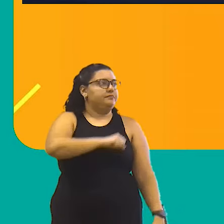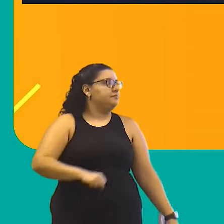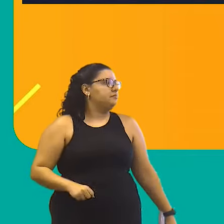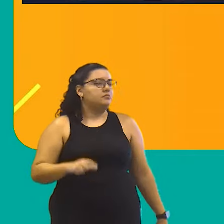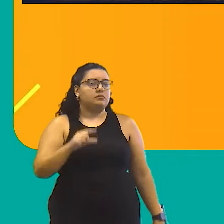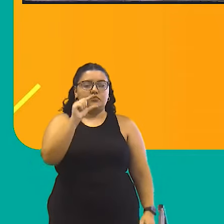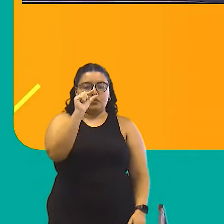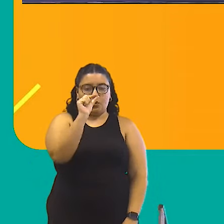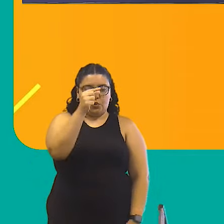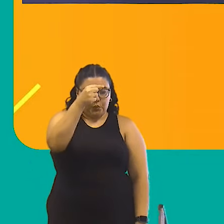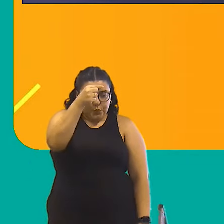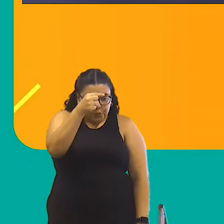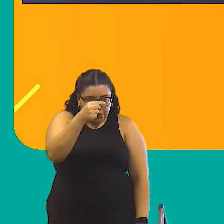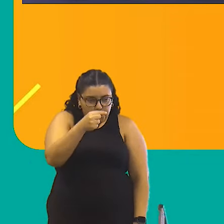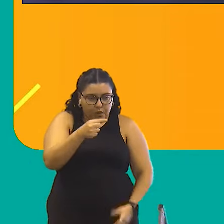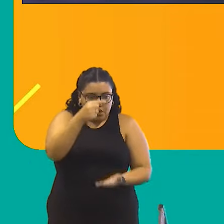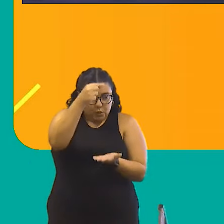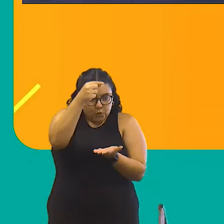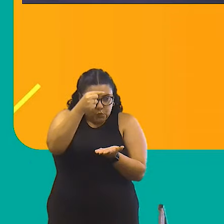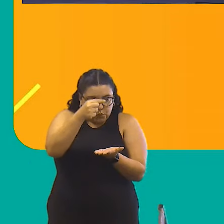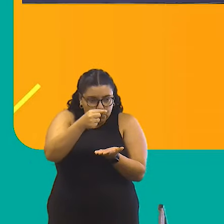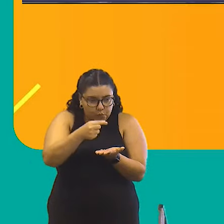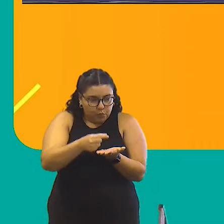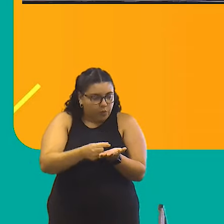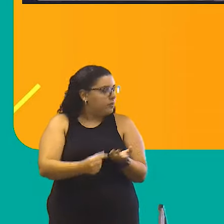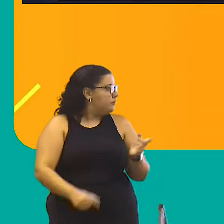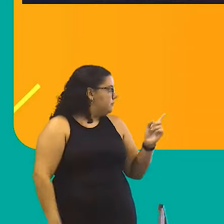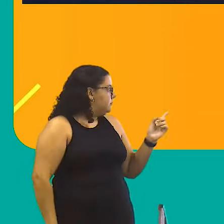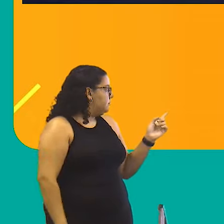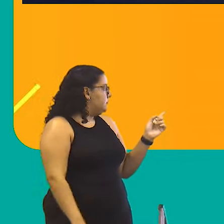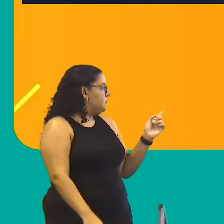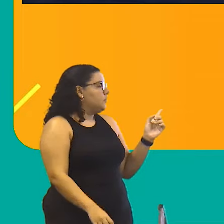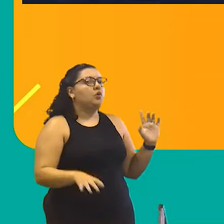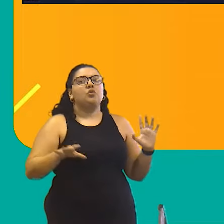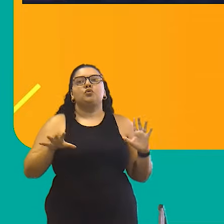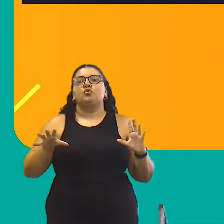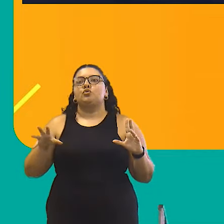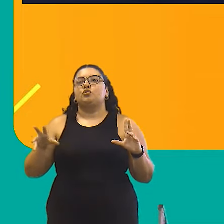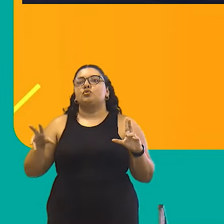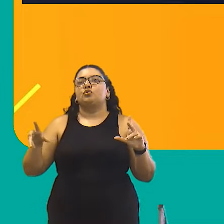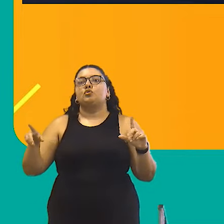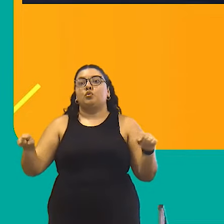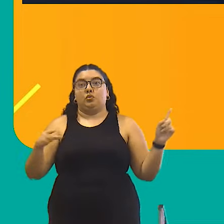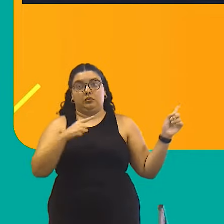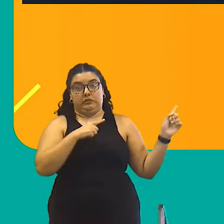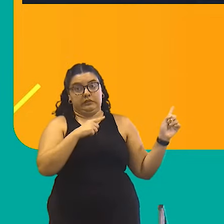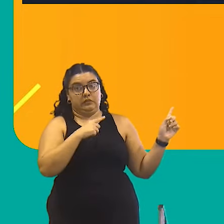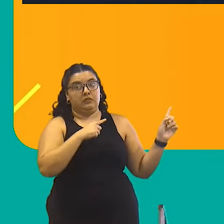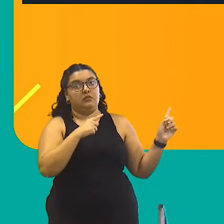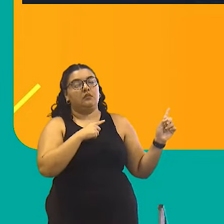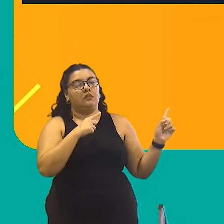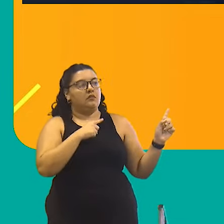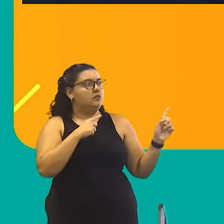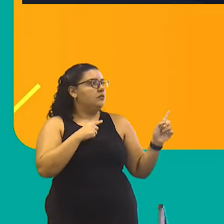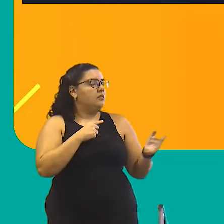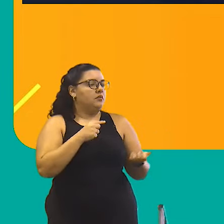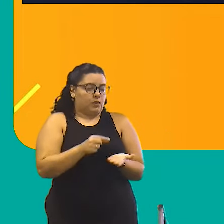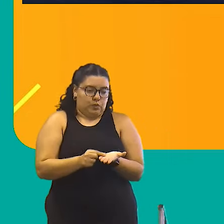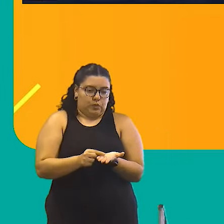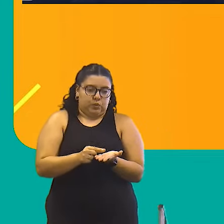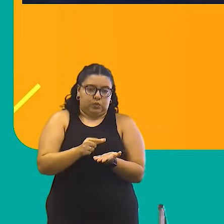a onda fica curtinha. Veja, olha só, todas as ondas têm a